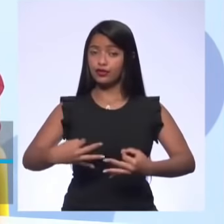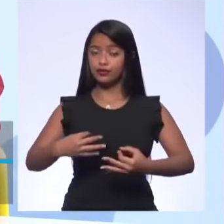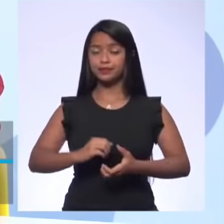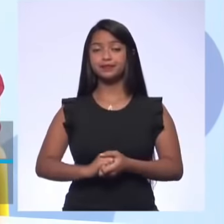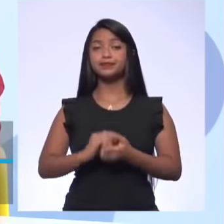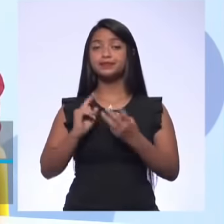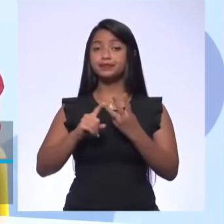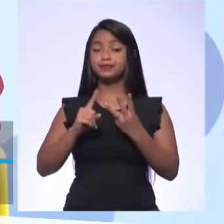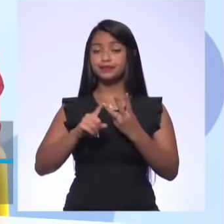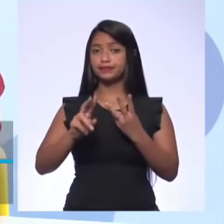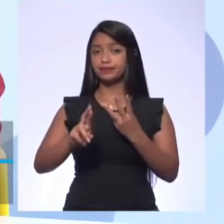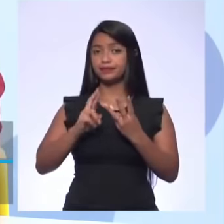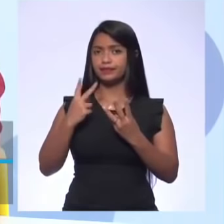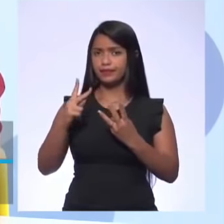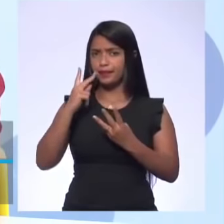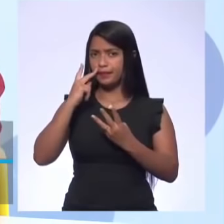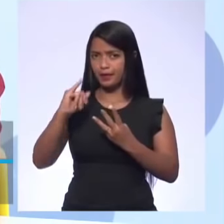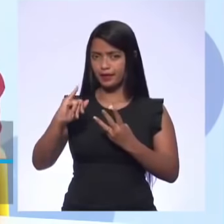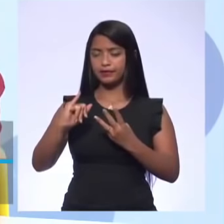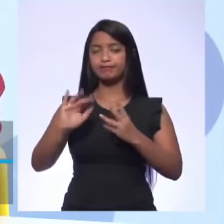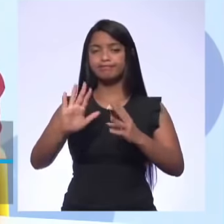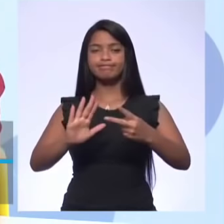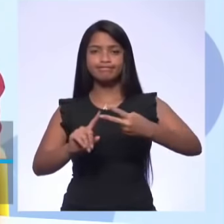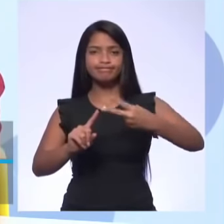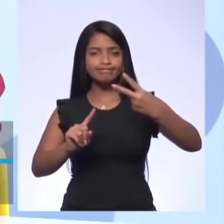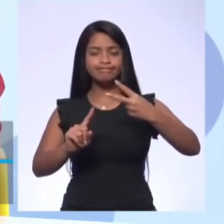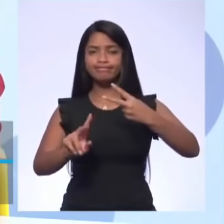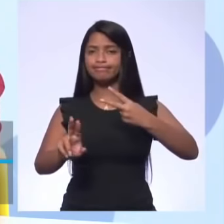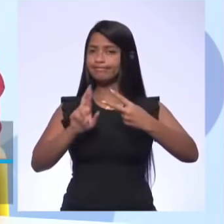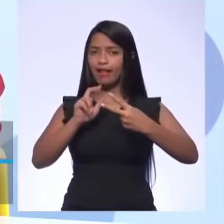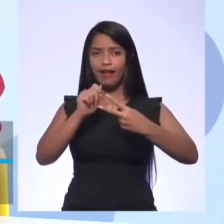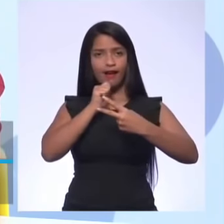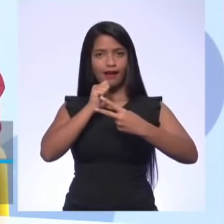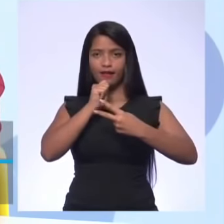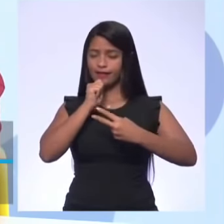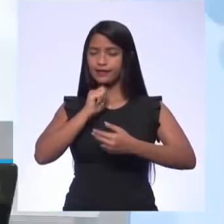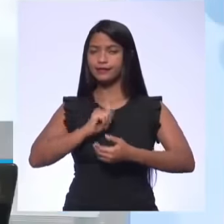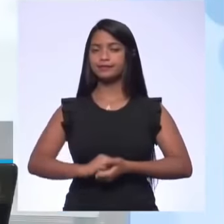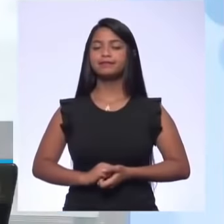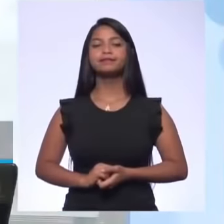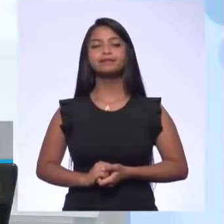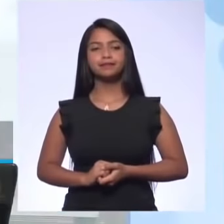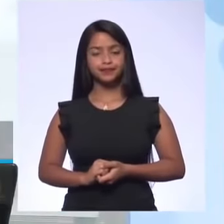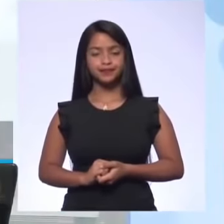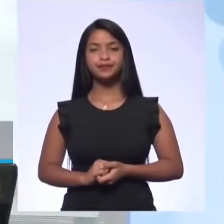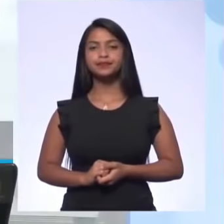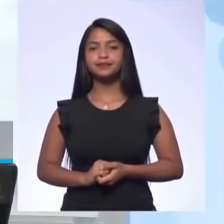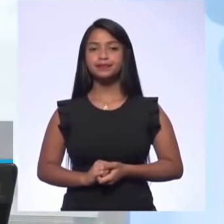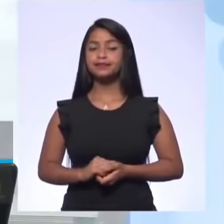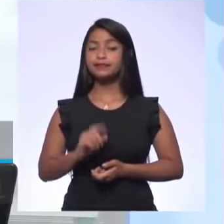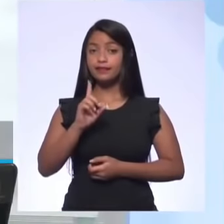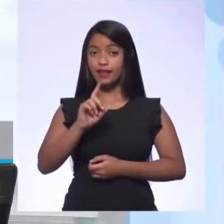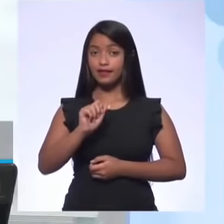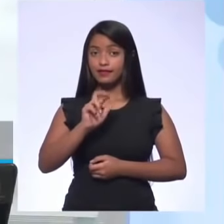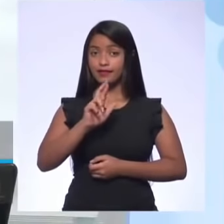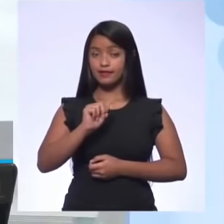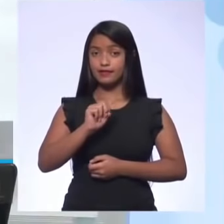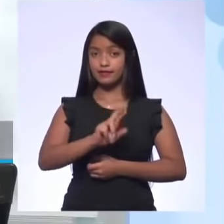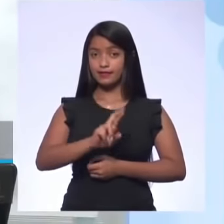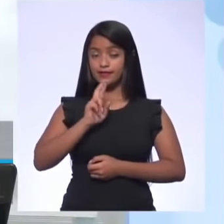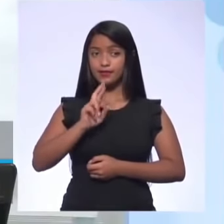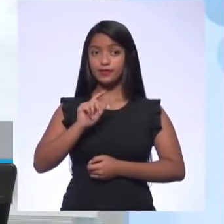his father, mas a segunda ainda não chegaram na resposta, tá? A Dara escreveu I look